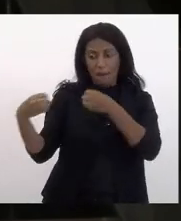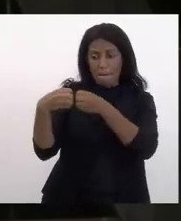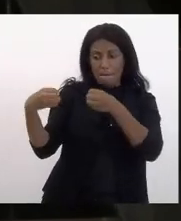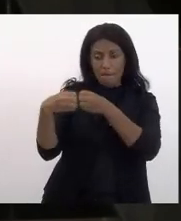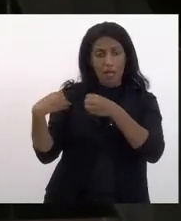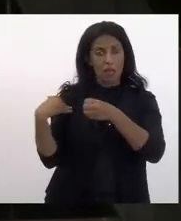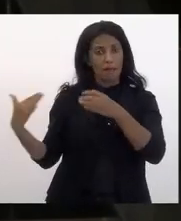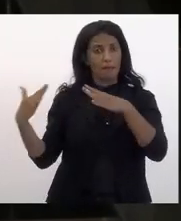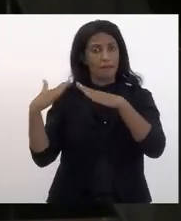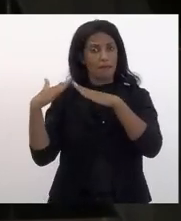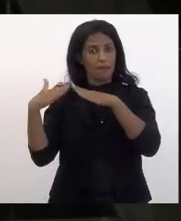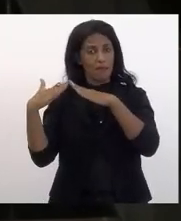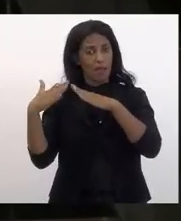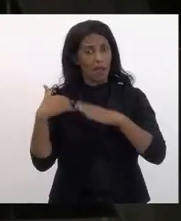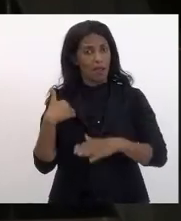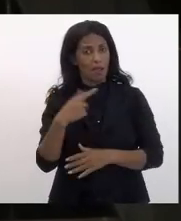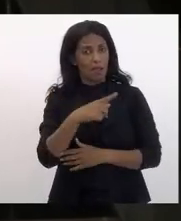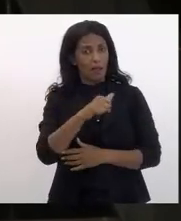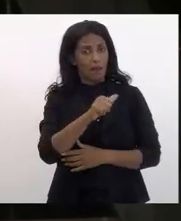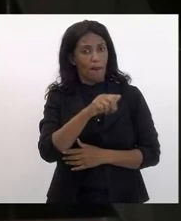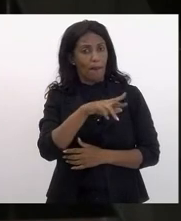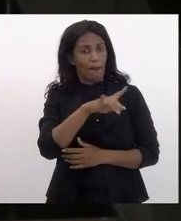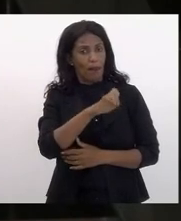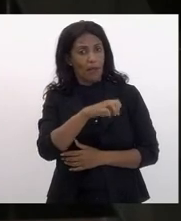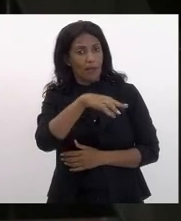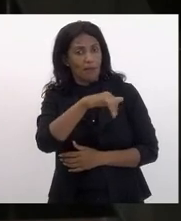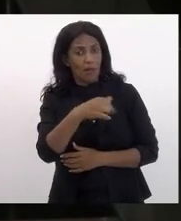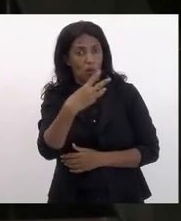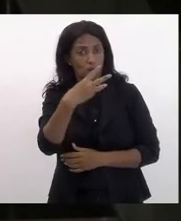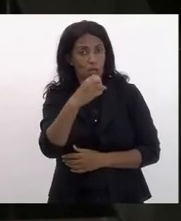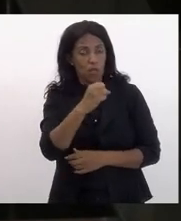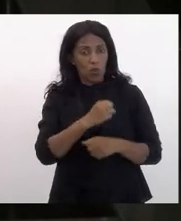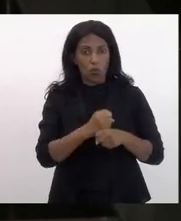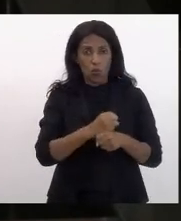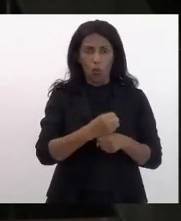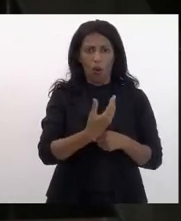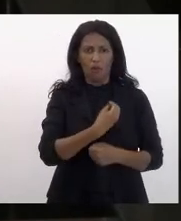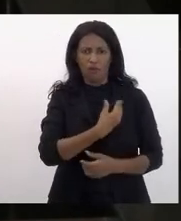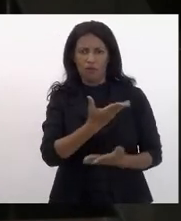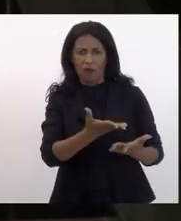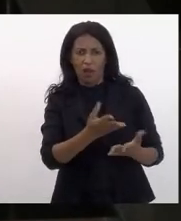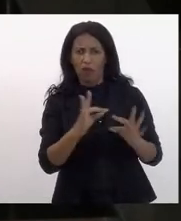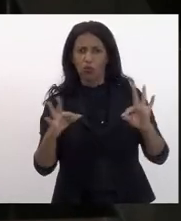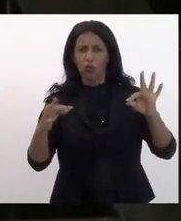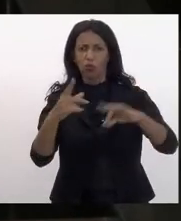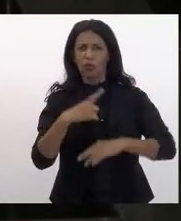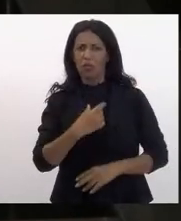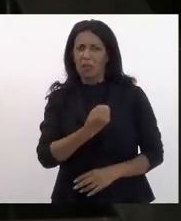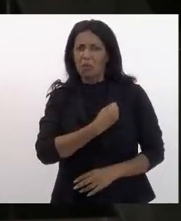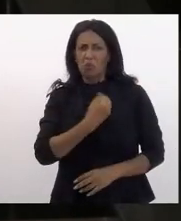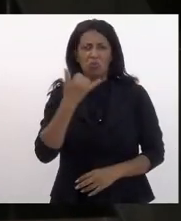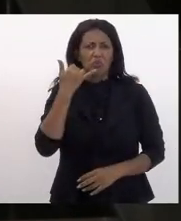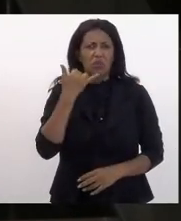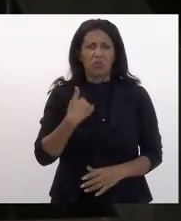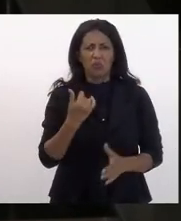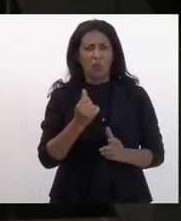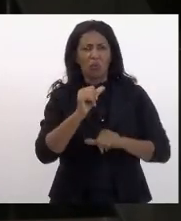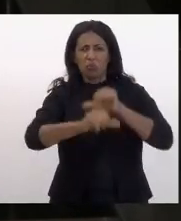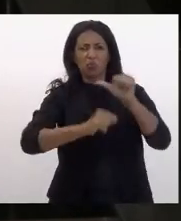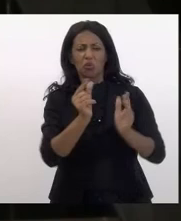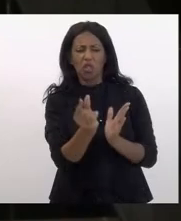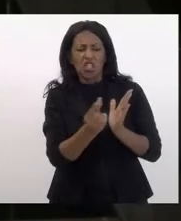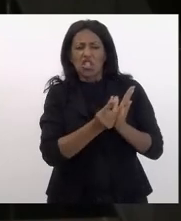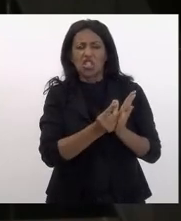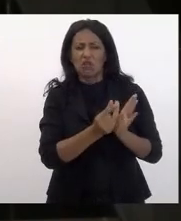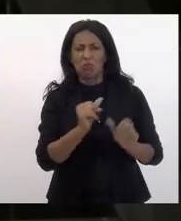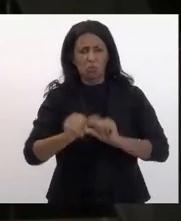da minha casa, eu sou morador de Padre Miguel, como vocês sabem, há 38 anos. Todo mundo tem o meu número, eu não troquei de chip quando fui